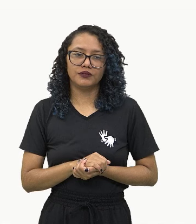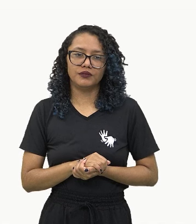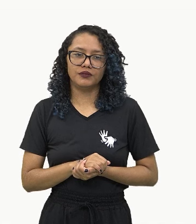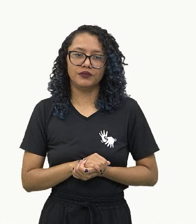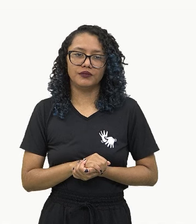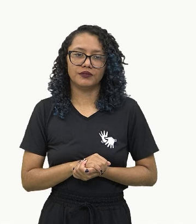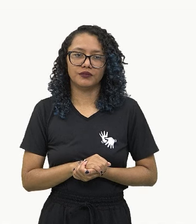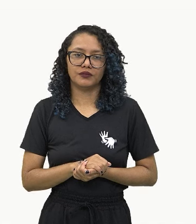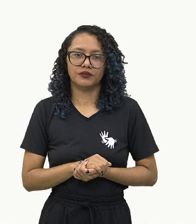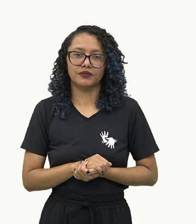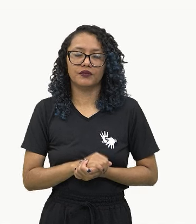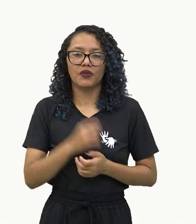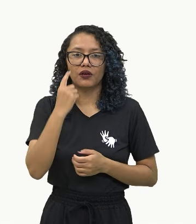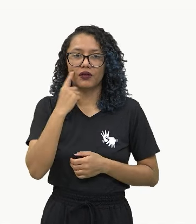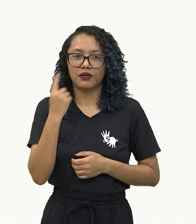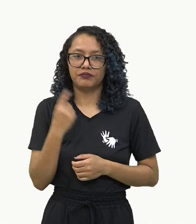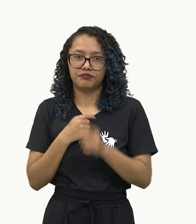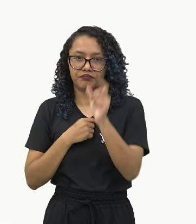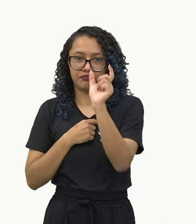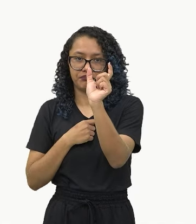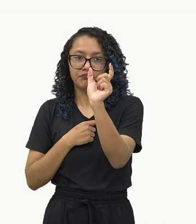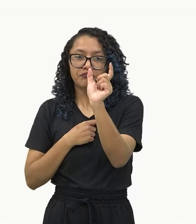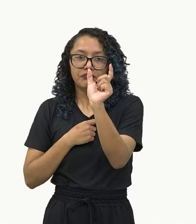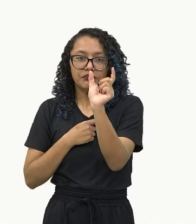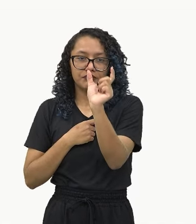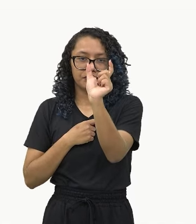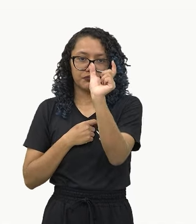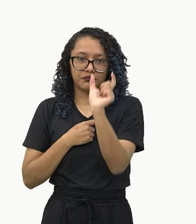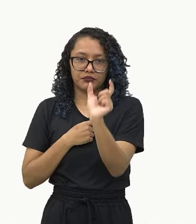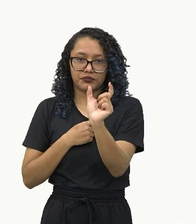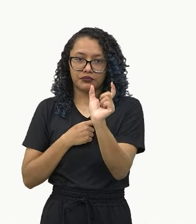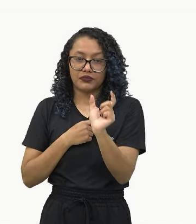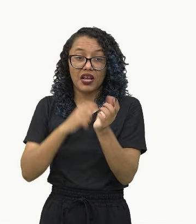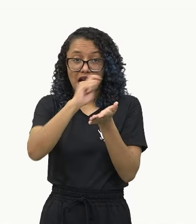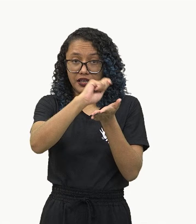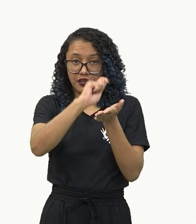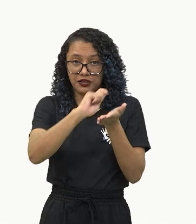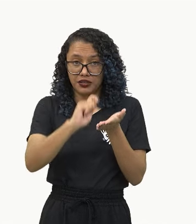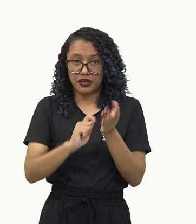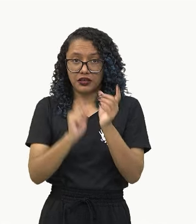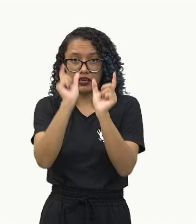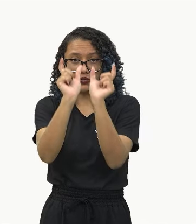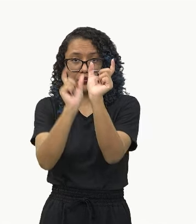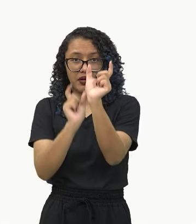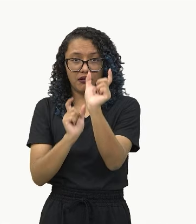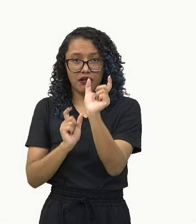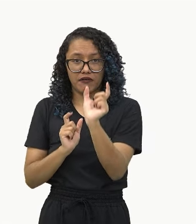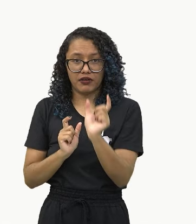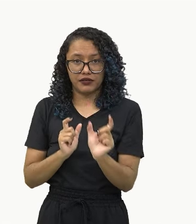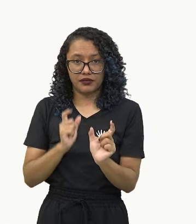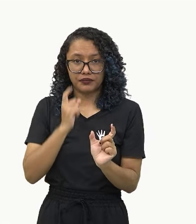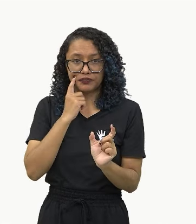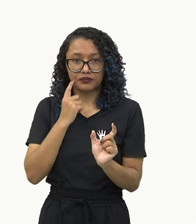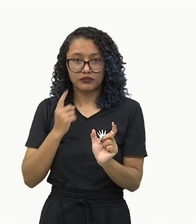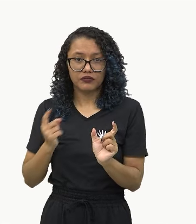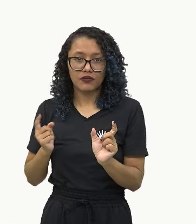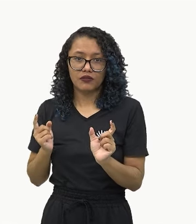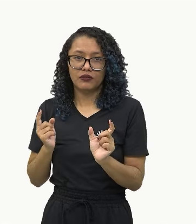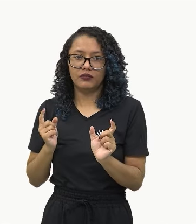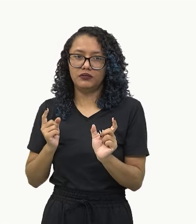Yo, tu, as, ele, usted, a, nosotros, nosotras,